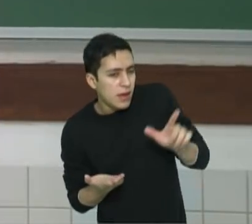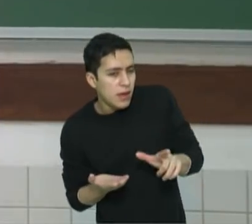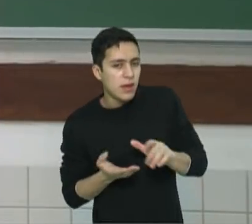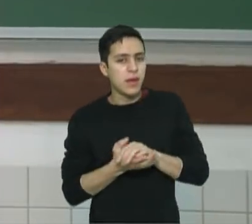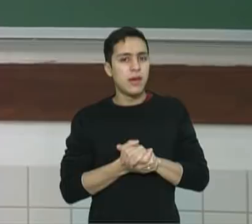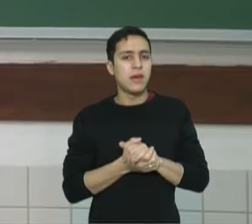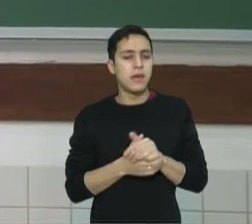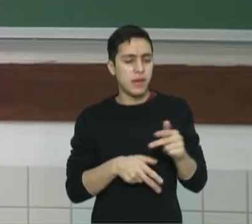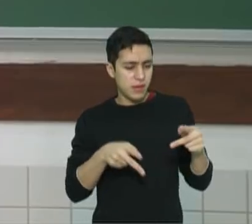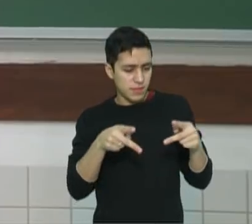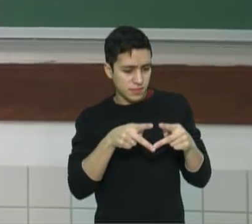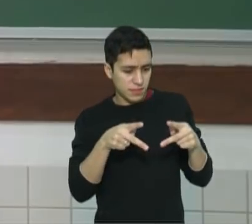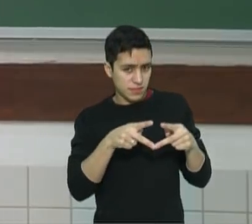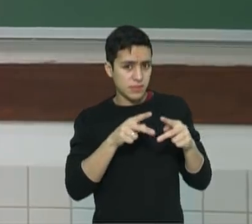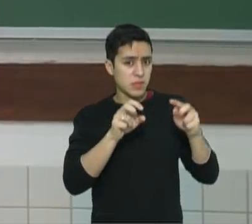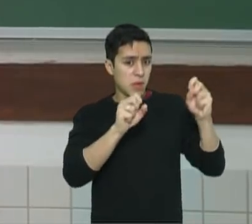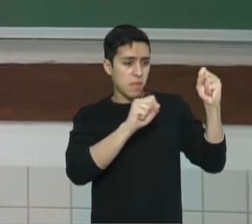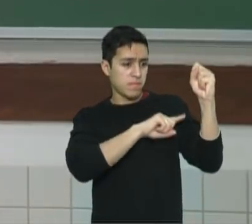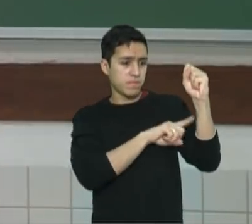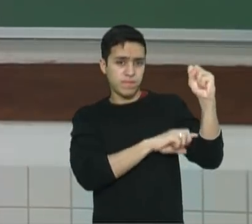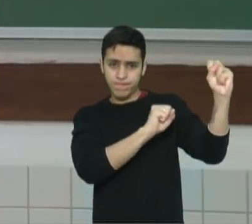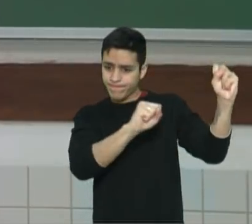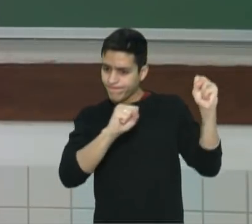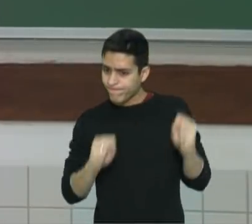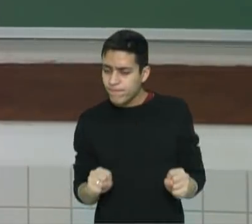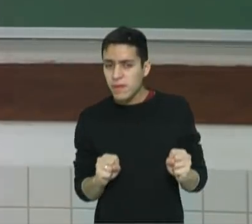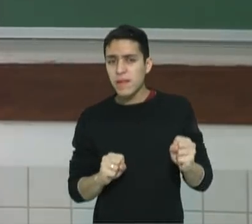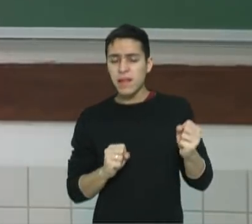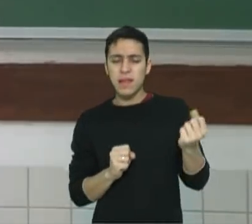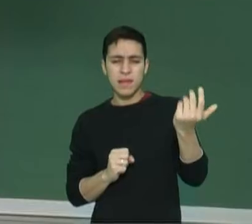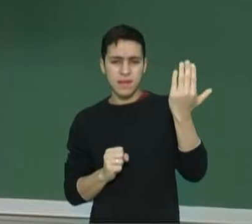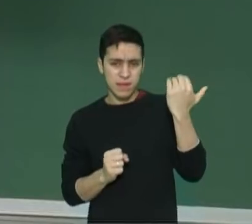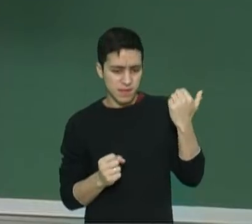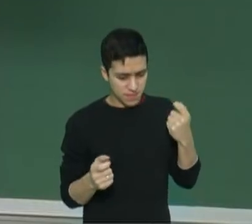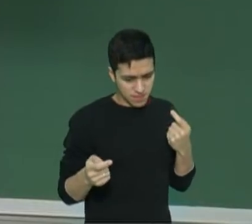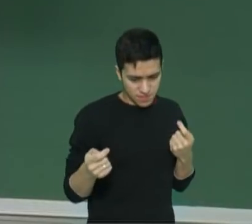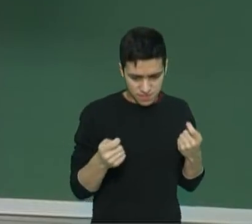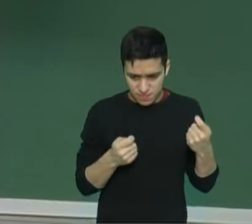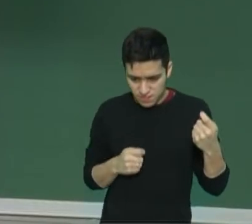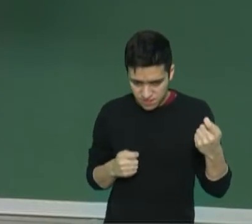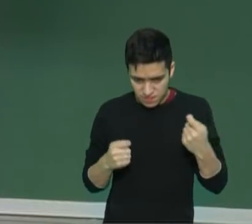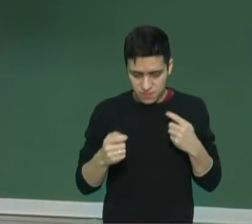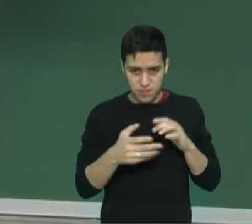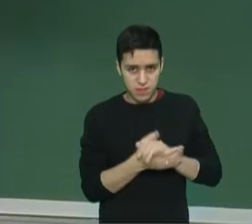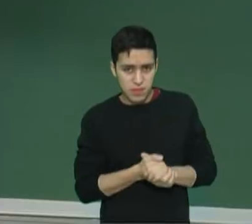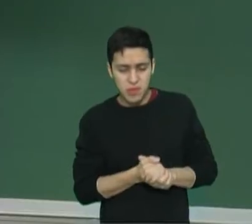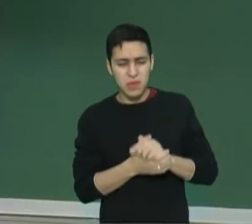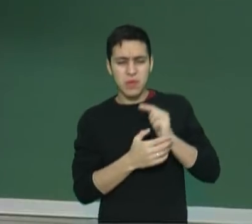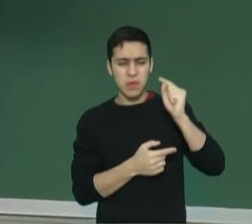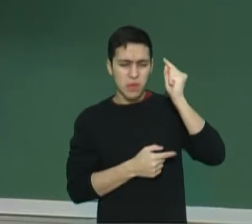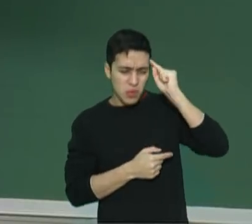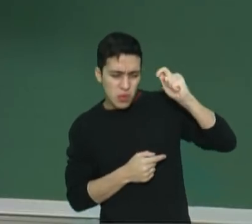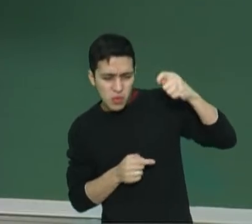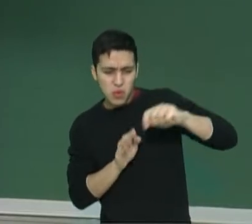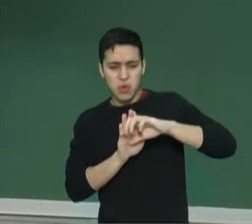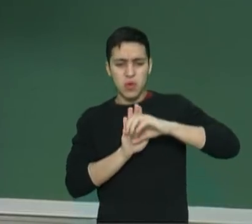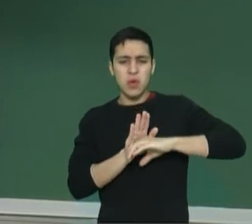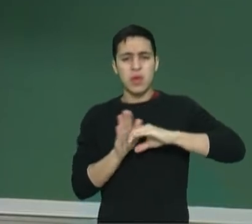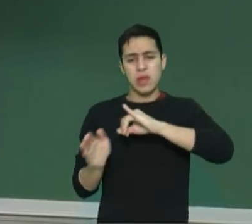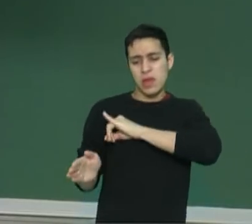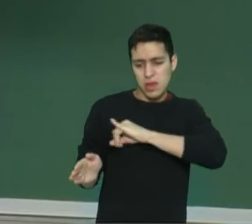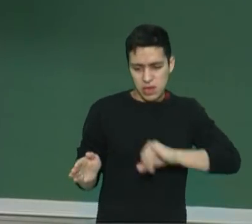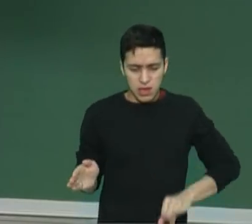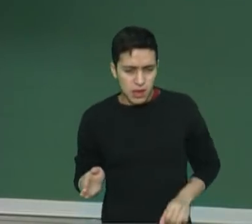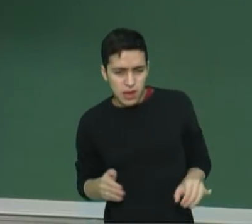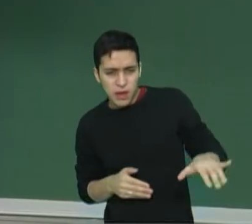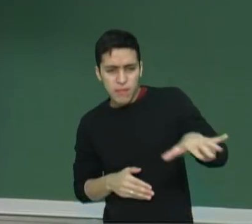duas potências gigantescas que antes dominavam as noções imperialistas de mundo,